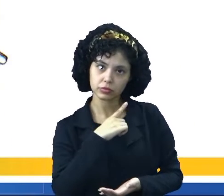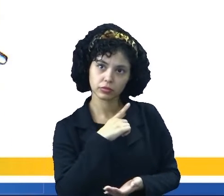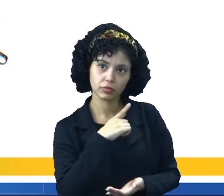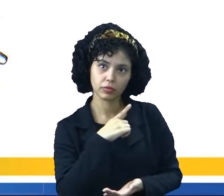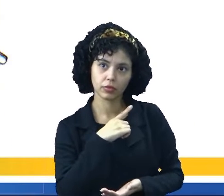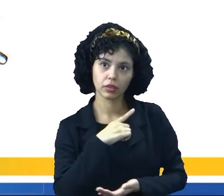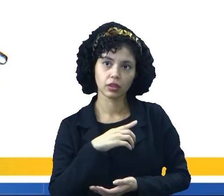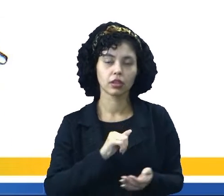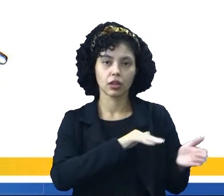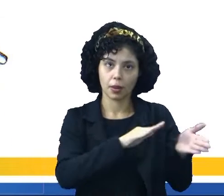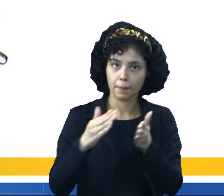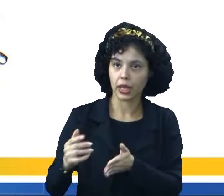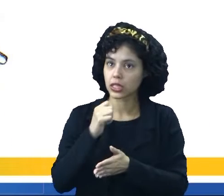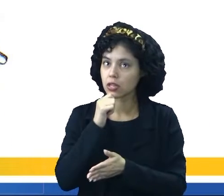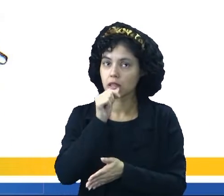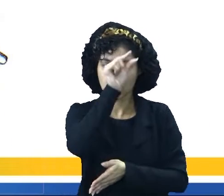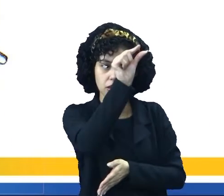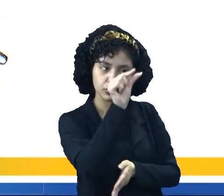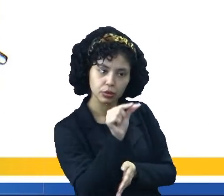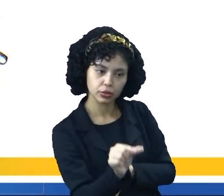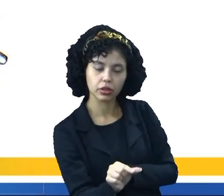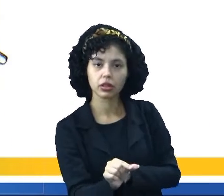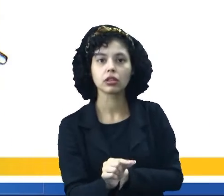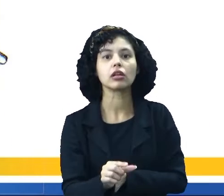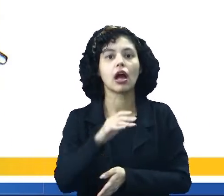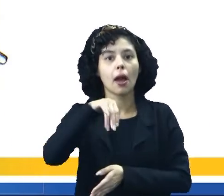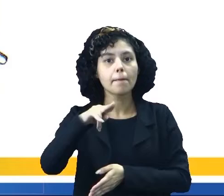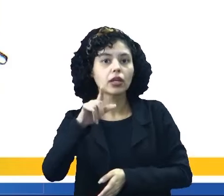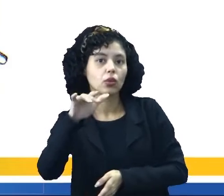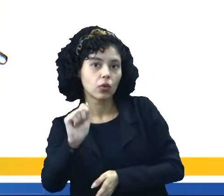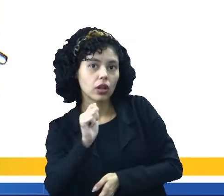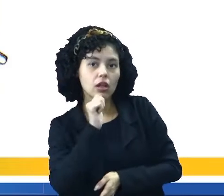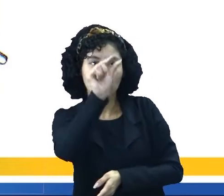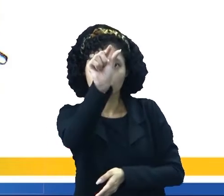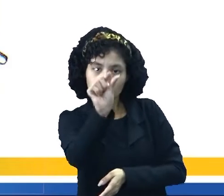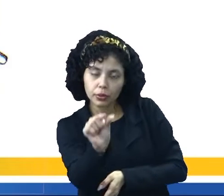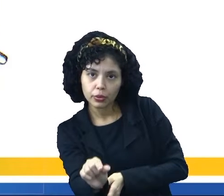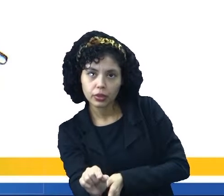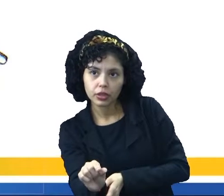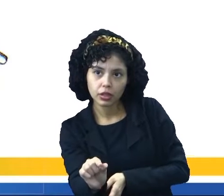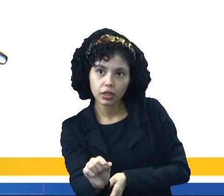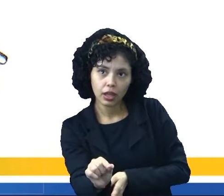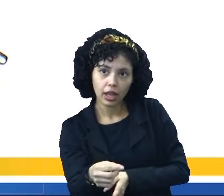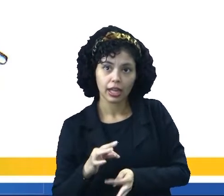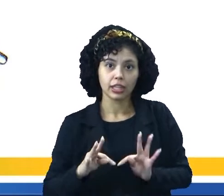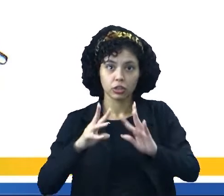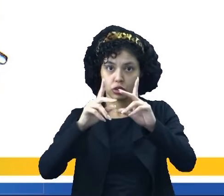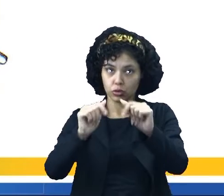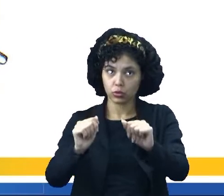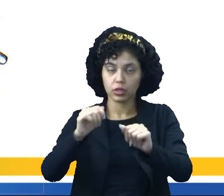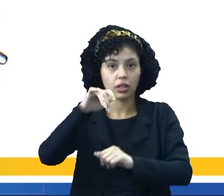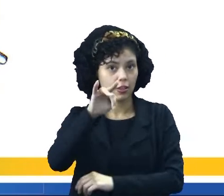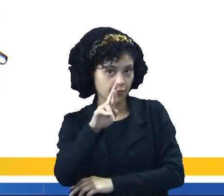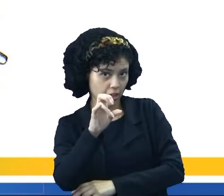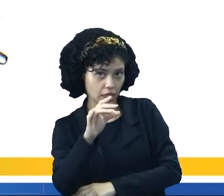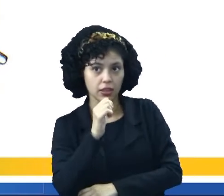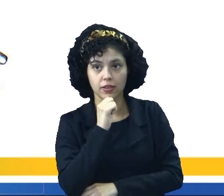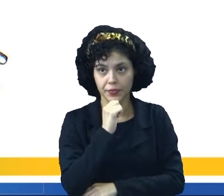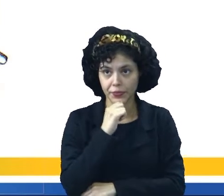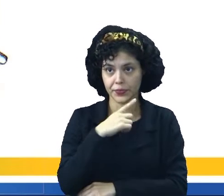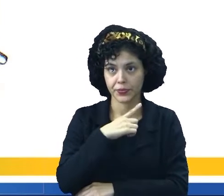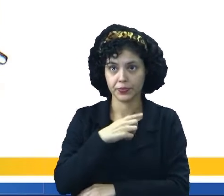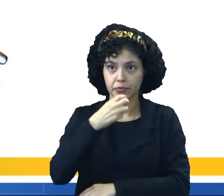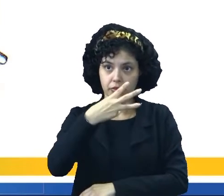cérebro, parte então a medula espinhal. A medula espinhal, ela passa por dentro de todas as vértebras. Nós temos aí,